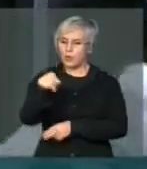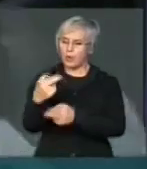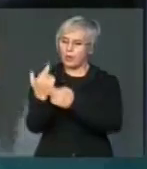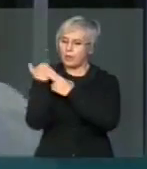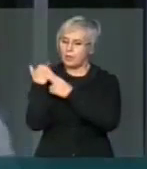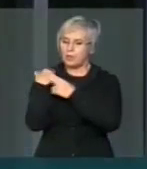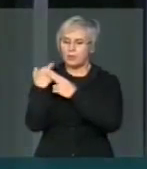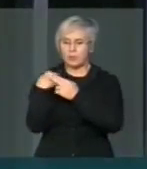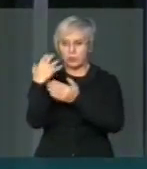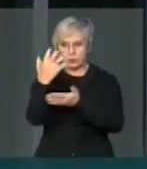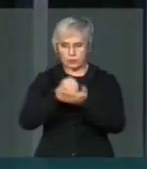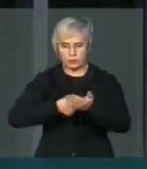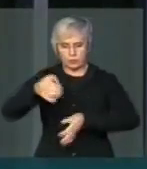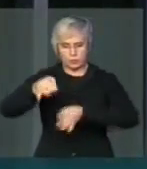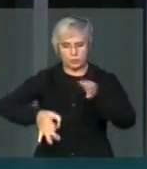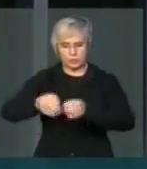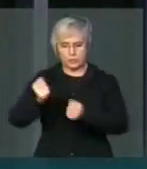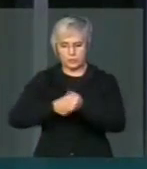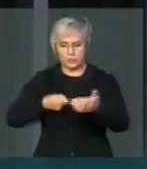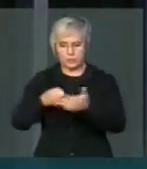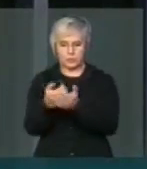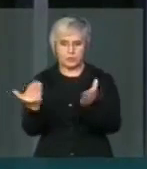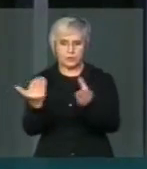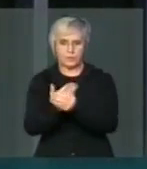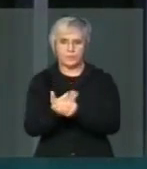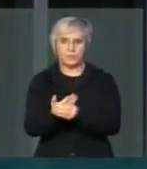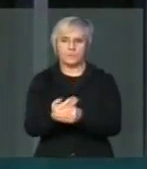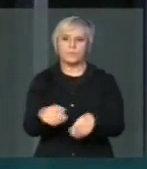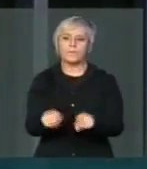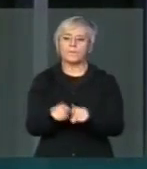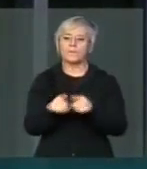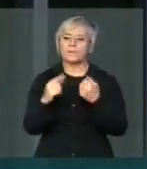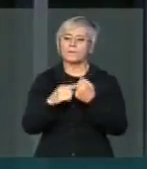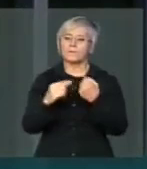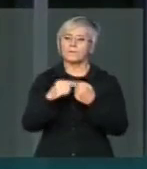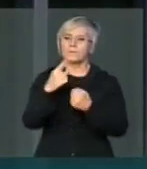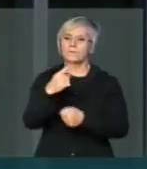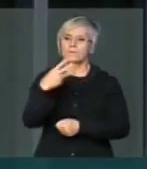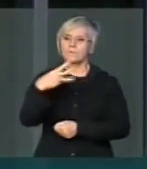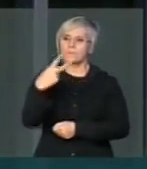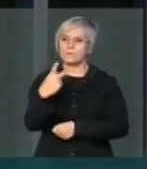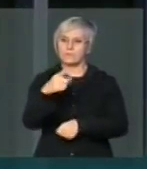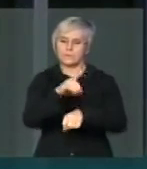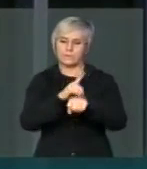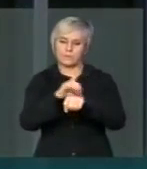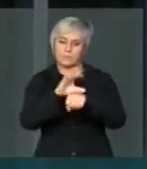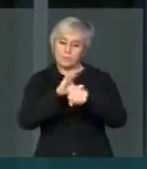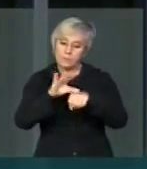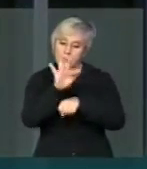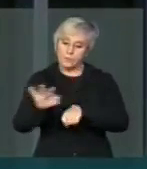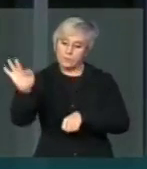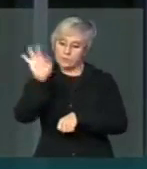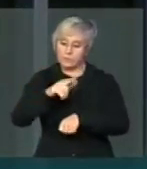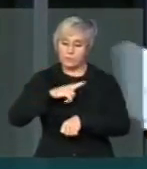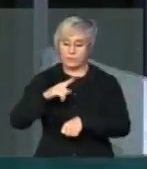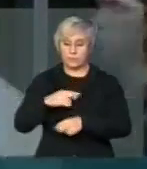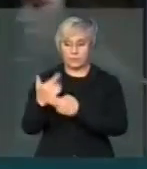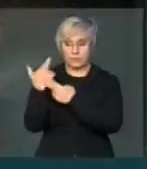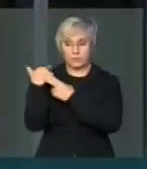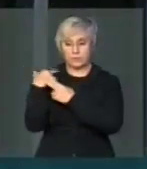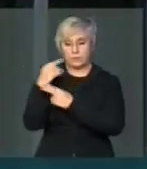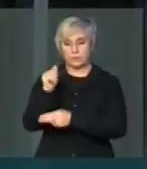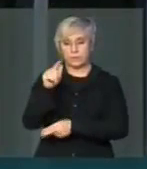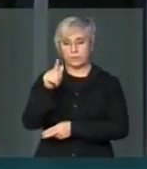pelo ajuizamento da respectiva ação. Afinal, nos termos do artigo 131 da Constituição Federal, compete à AGU